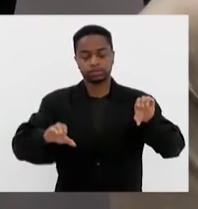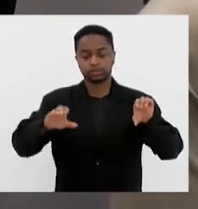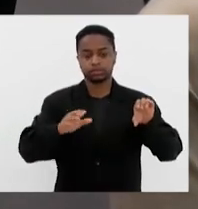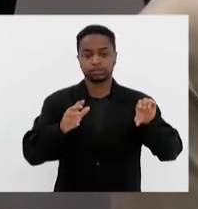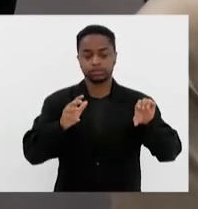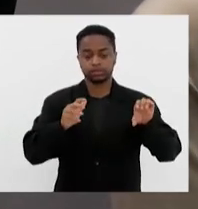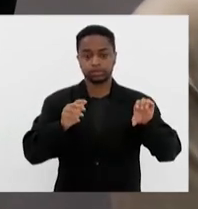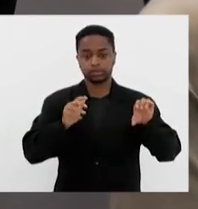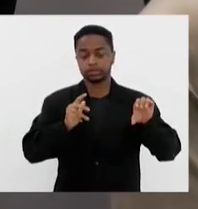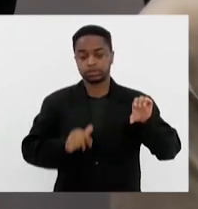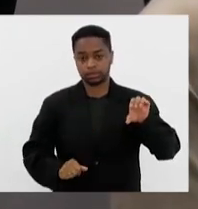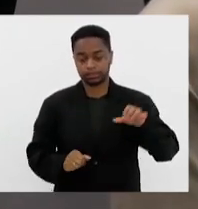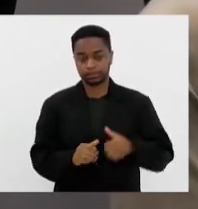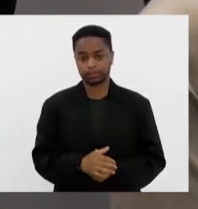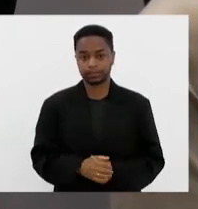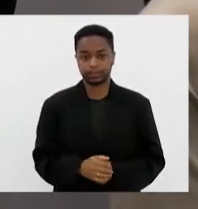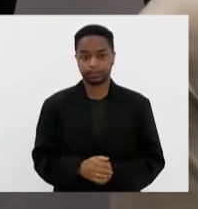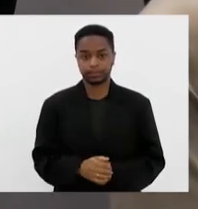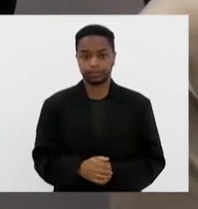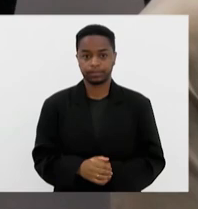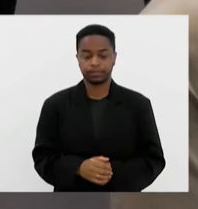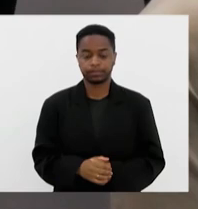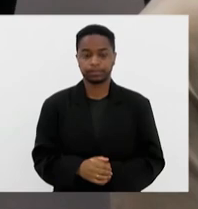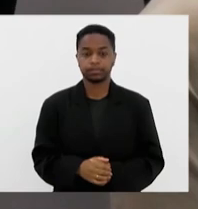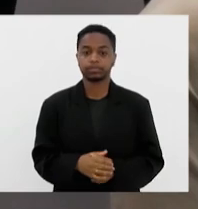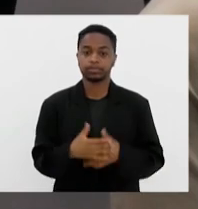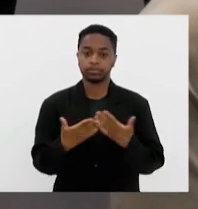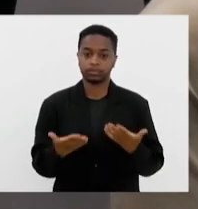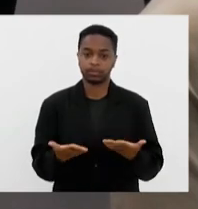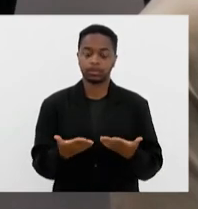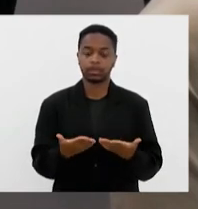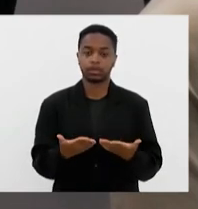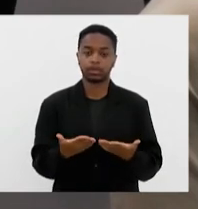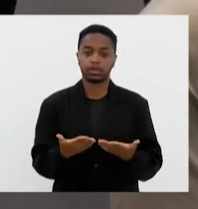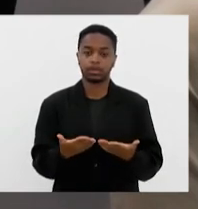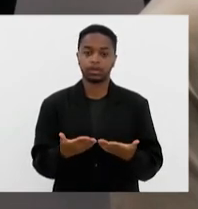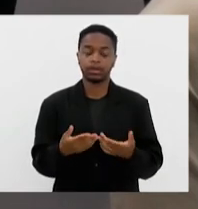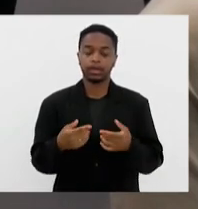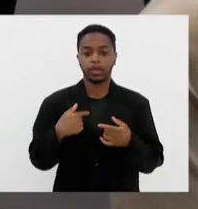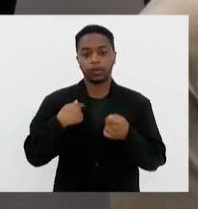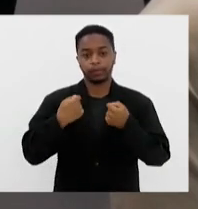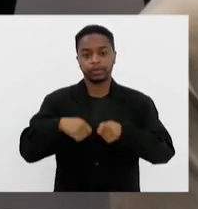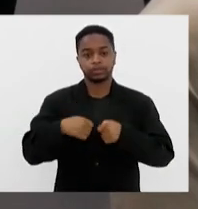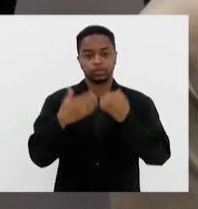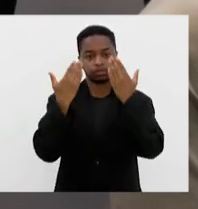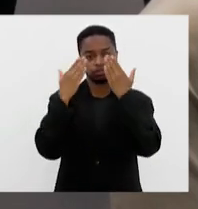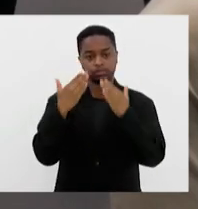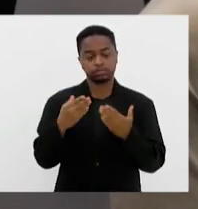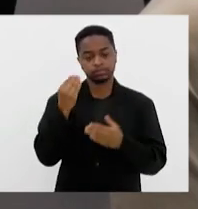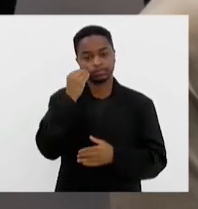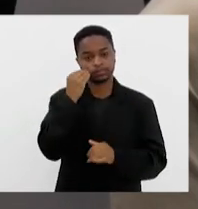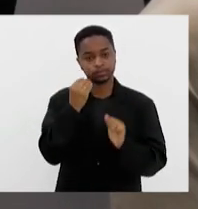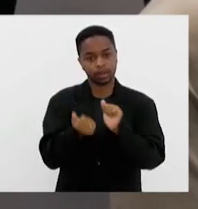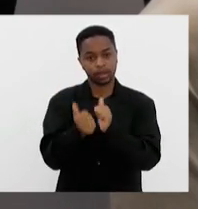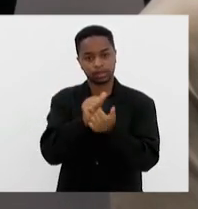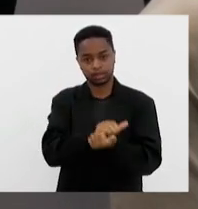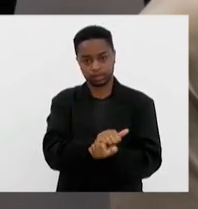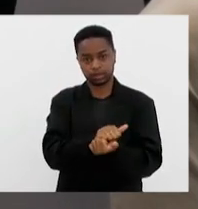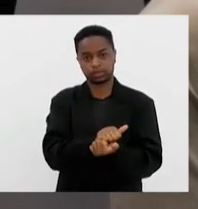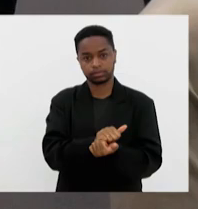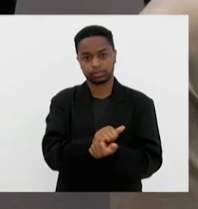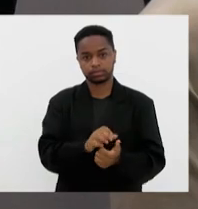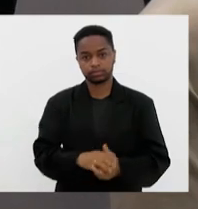Excelência que eu pudesse ter vista por uma reunião para tentar adaptar isso para o